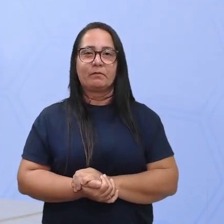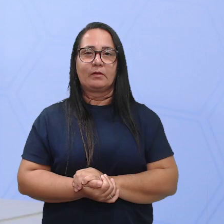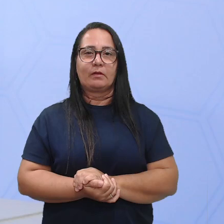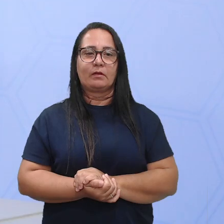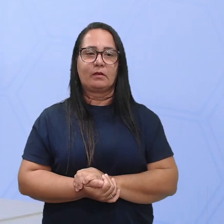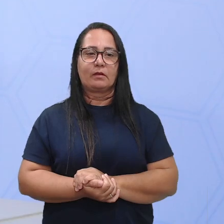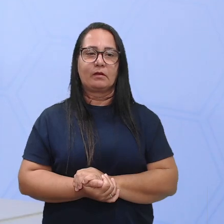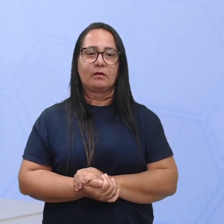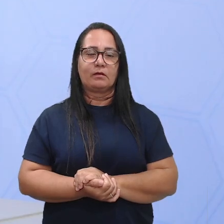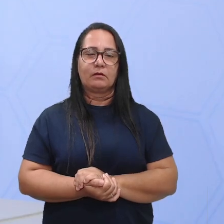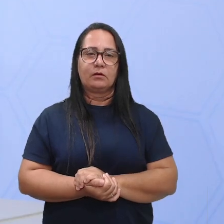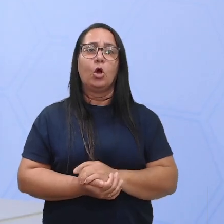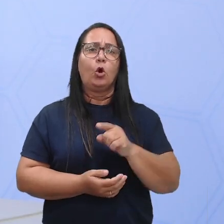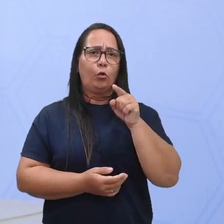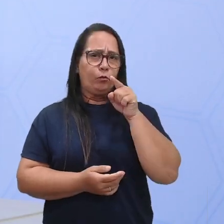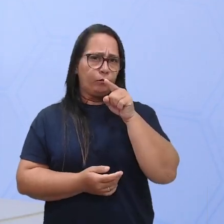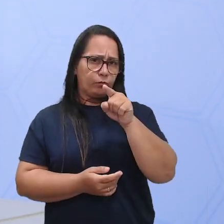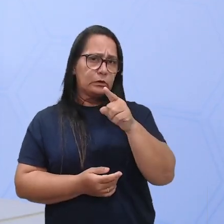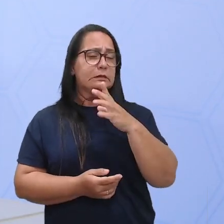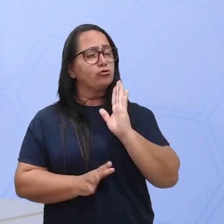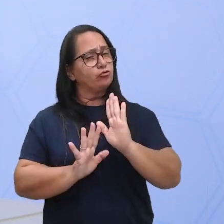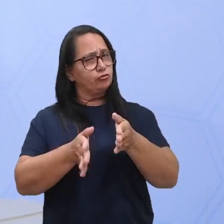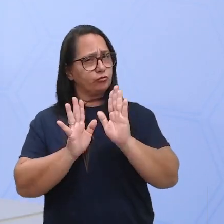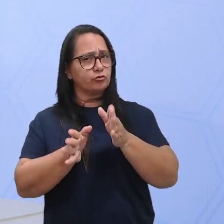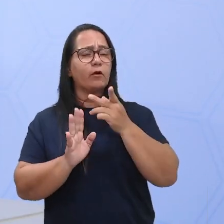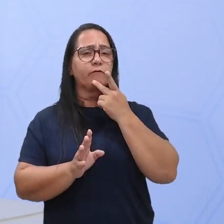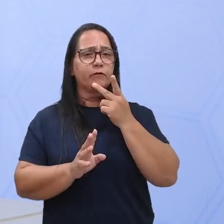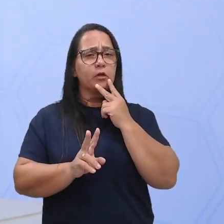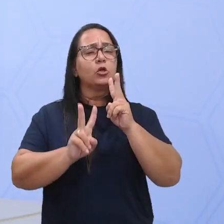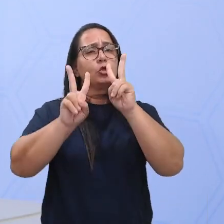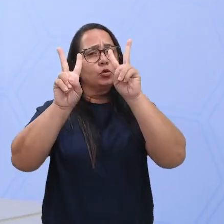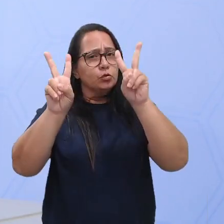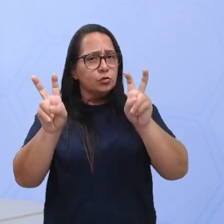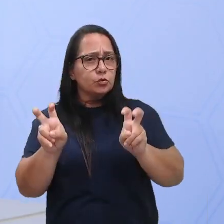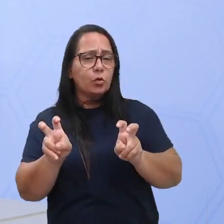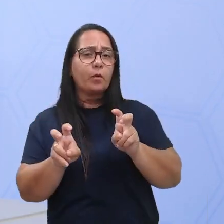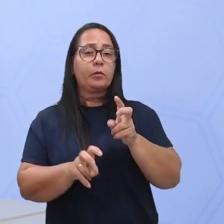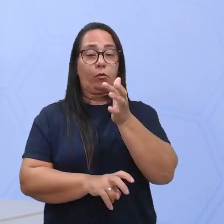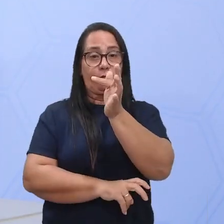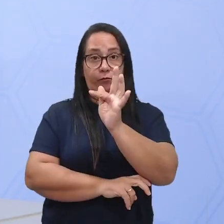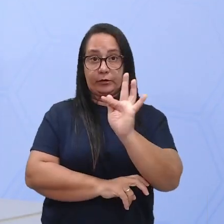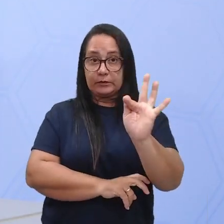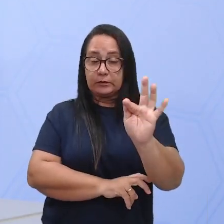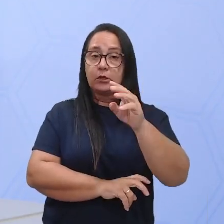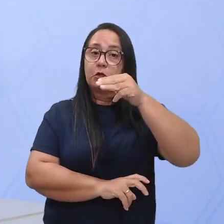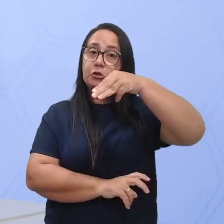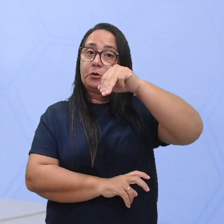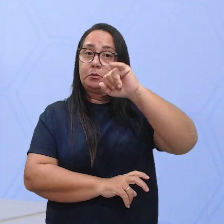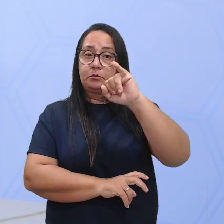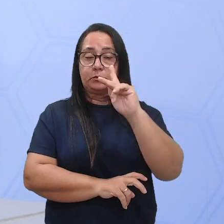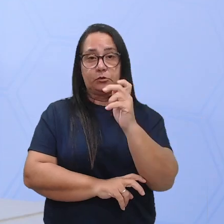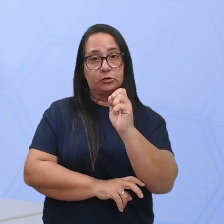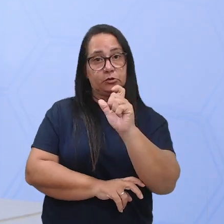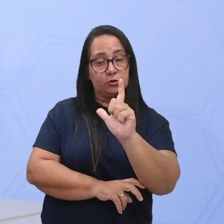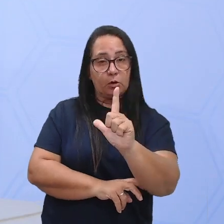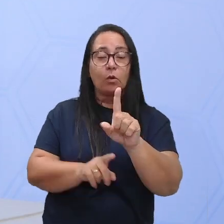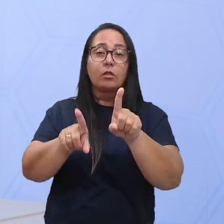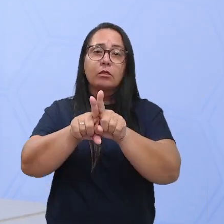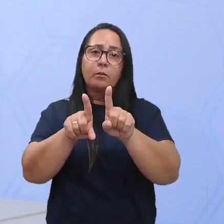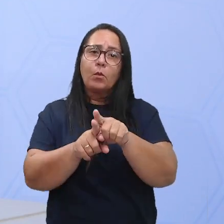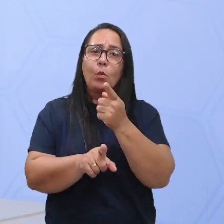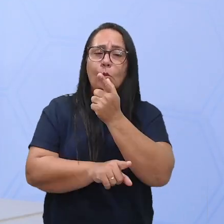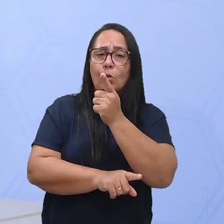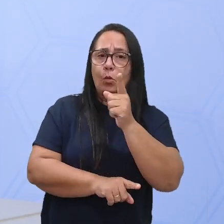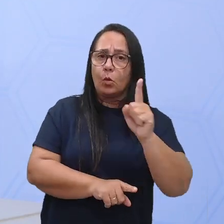Bom, vocês sabiam? Bom, eu citei Michel Foucault, que não é brasileiro. Eu citei Mikhail Bakhtin, que não é